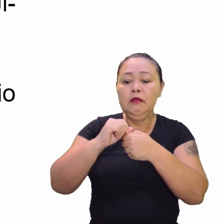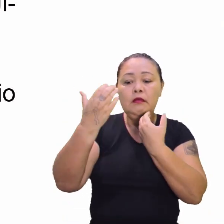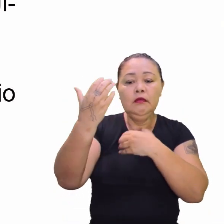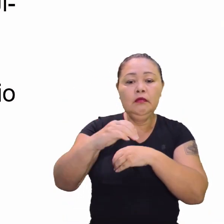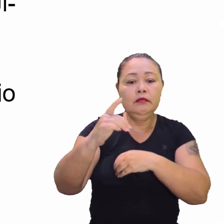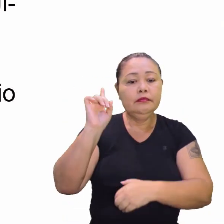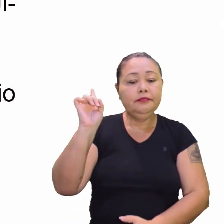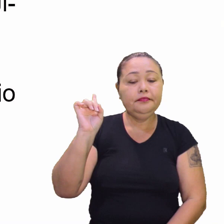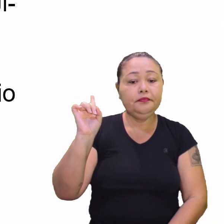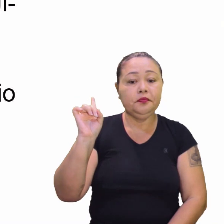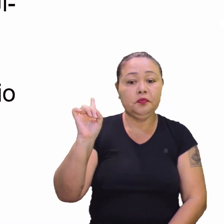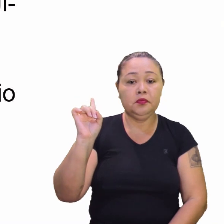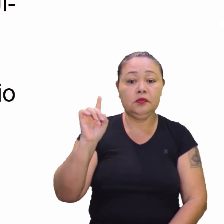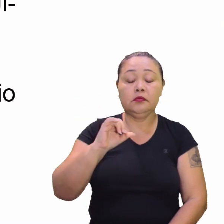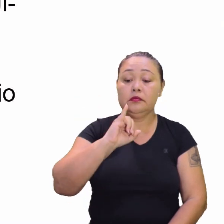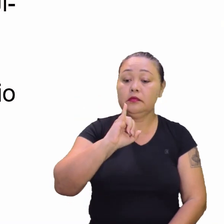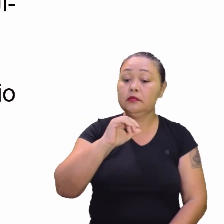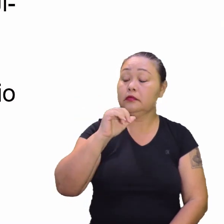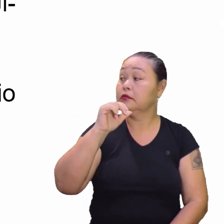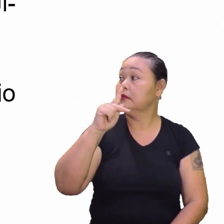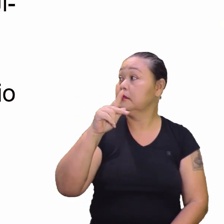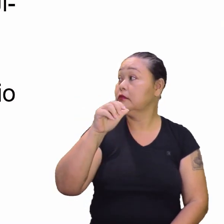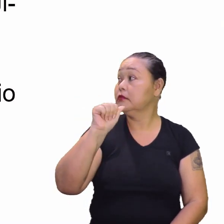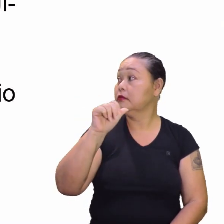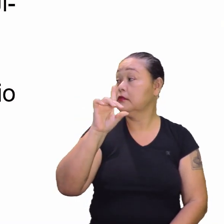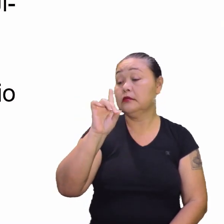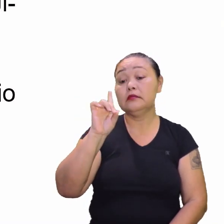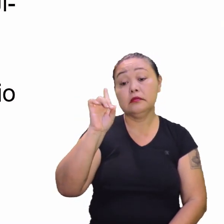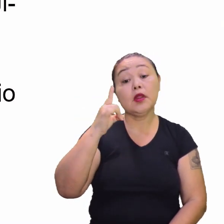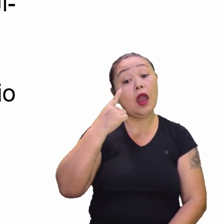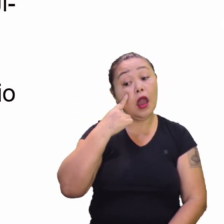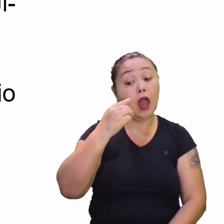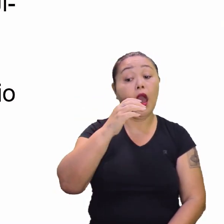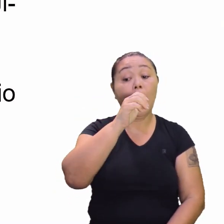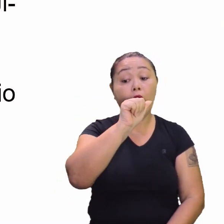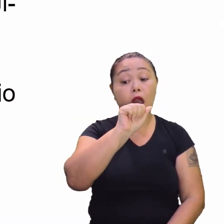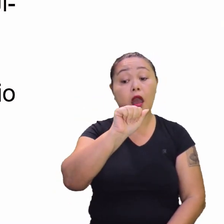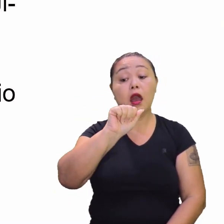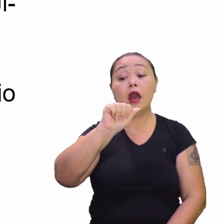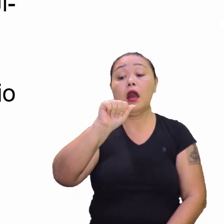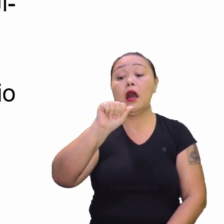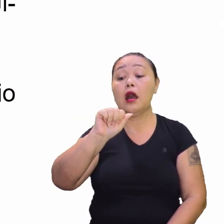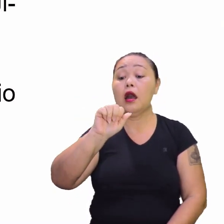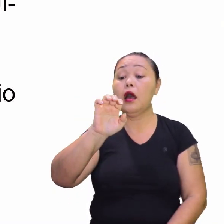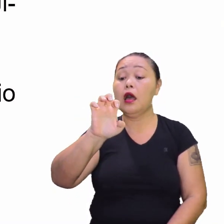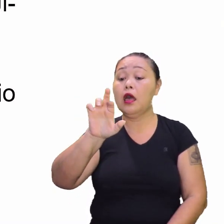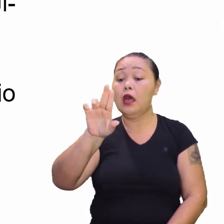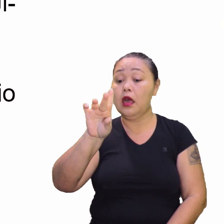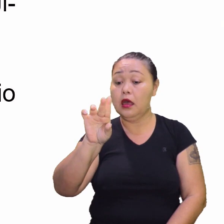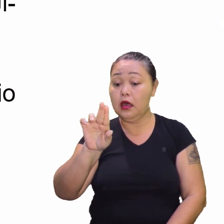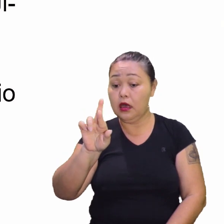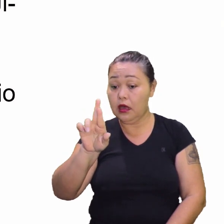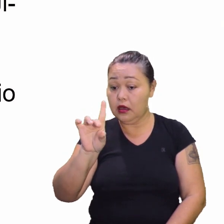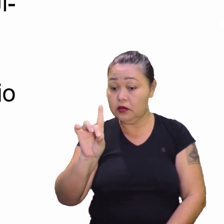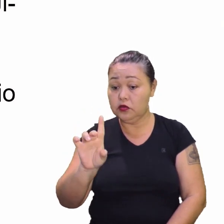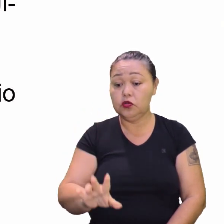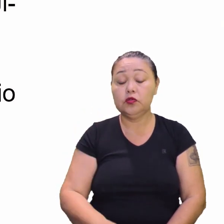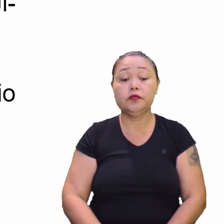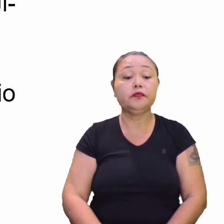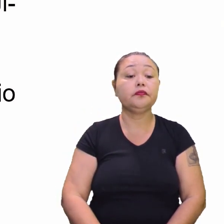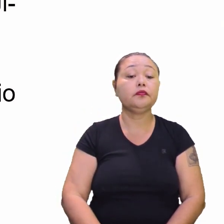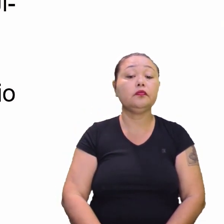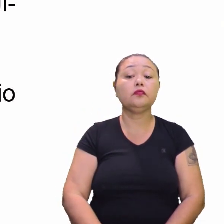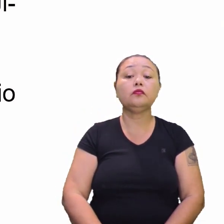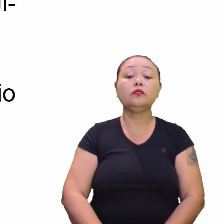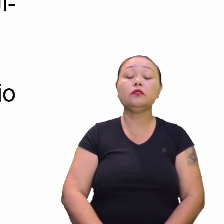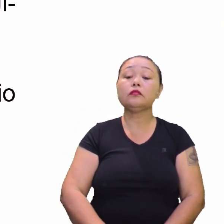concurso do IPAD, eu acho que foi para CAERD, viu? Se eu não me engano. Vamos lá para a primeira questão,